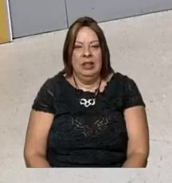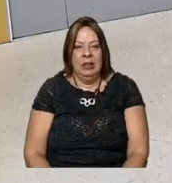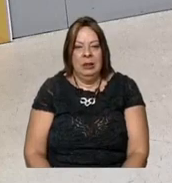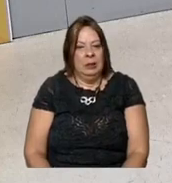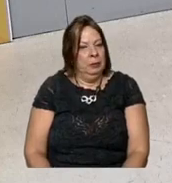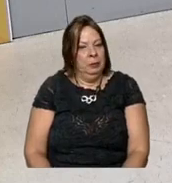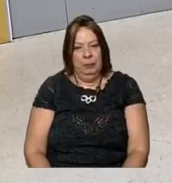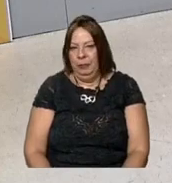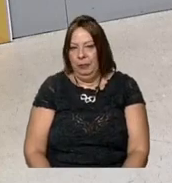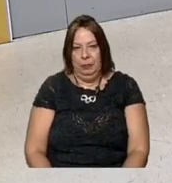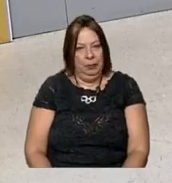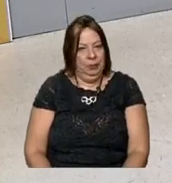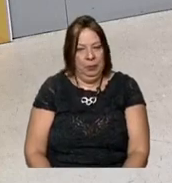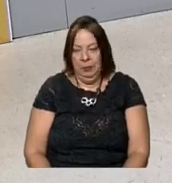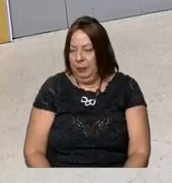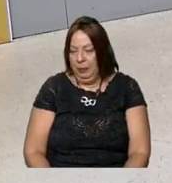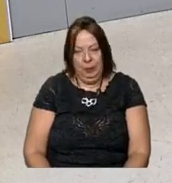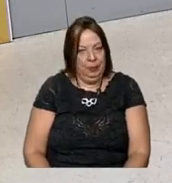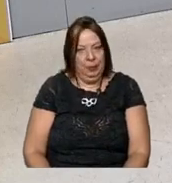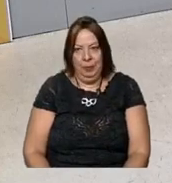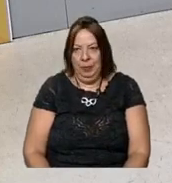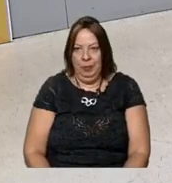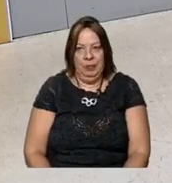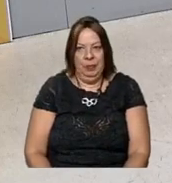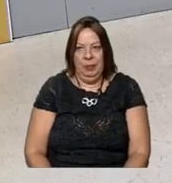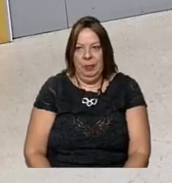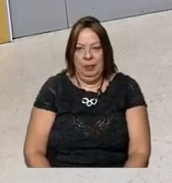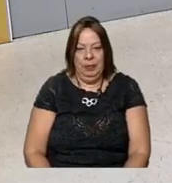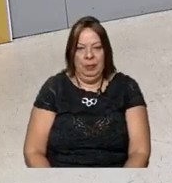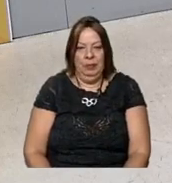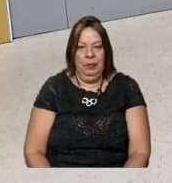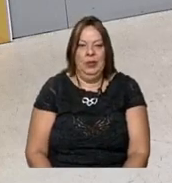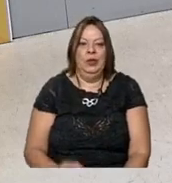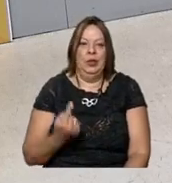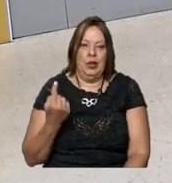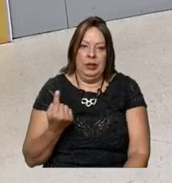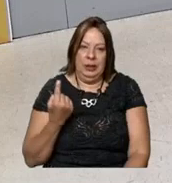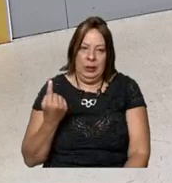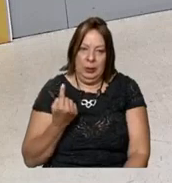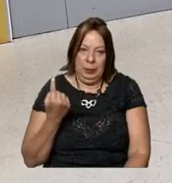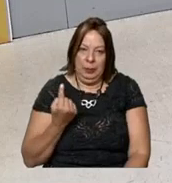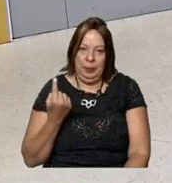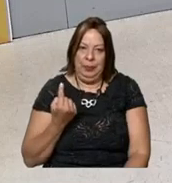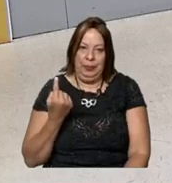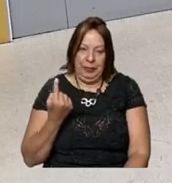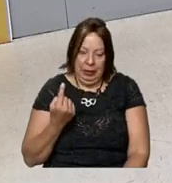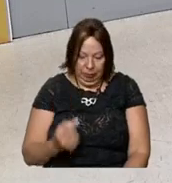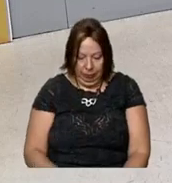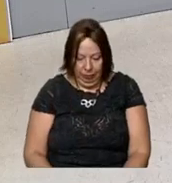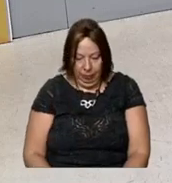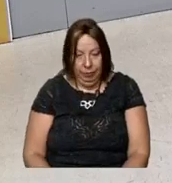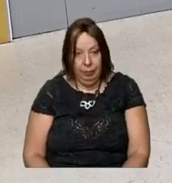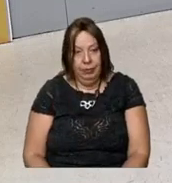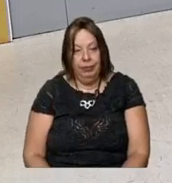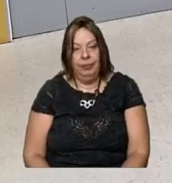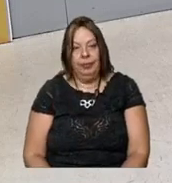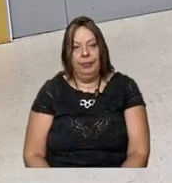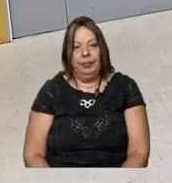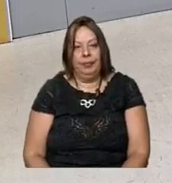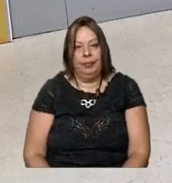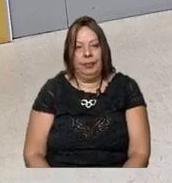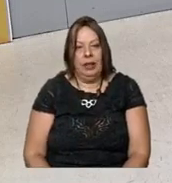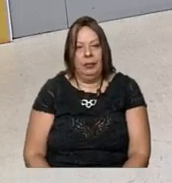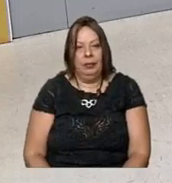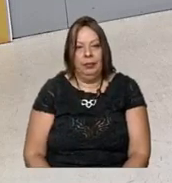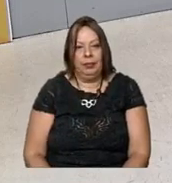49 não decidiu e ainda, ó, esse título tá sozinho, viu? Tá de repelente, ninguém encosta nele, ele tá querendo